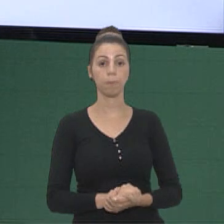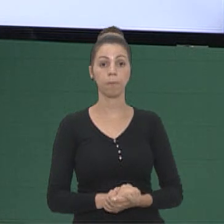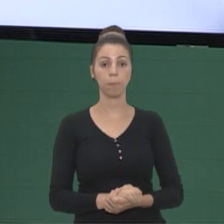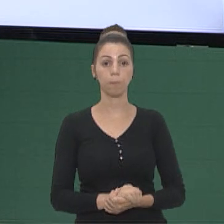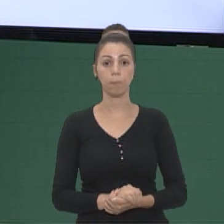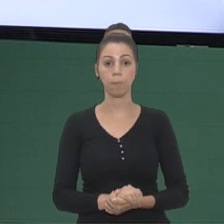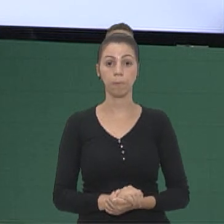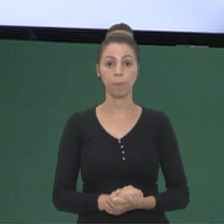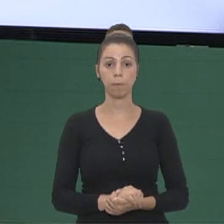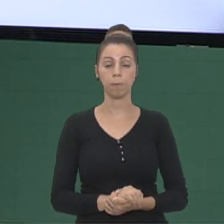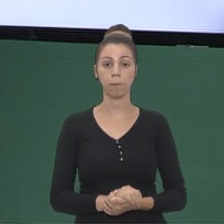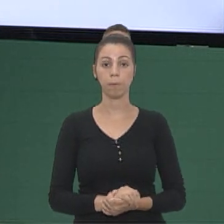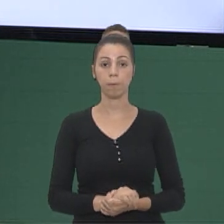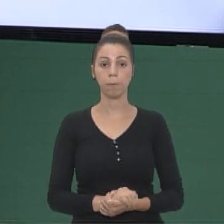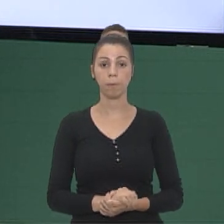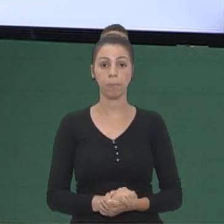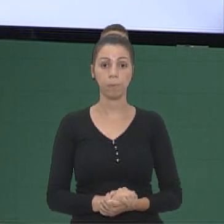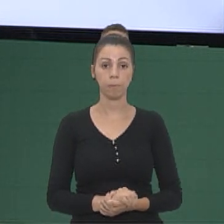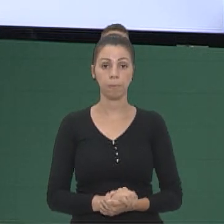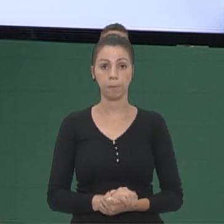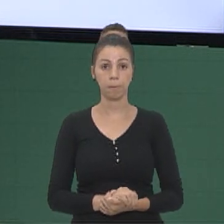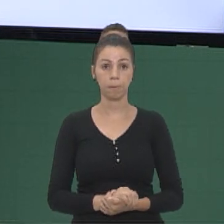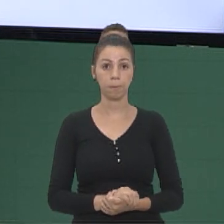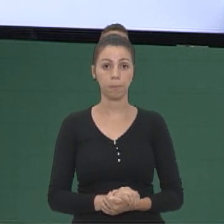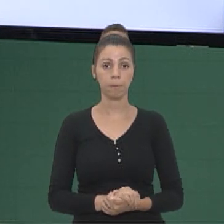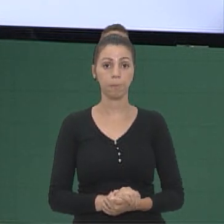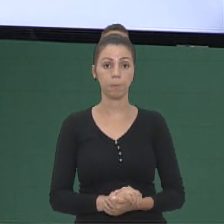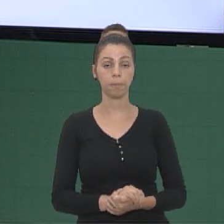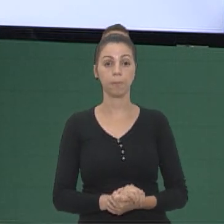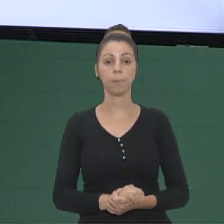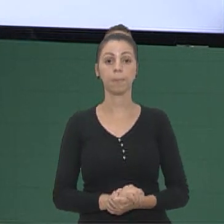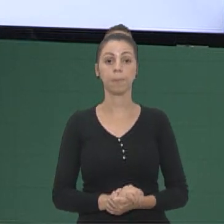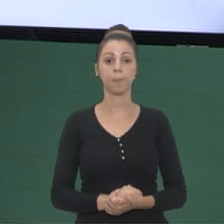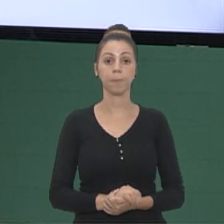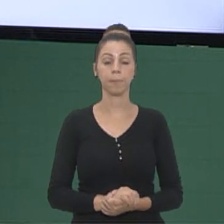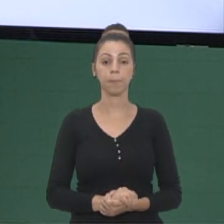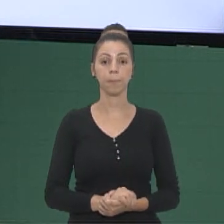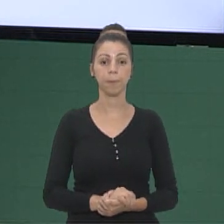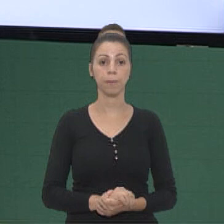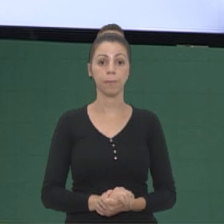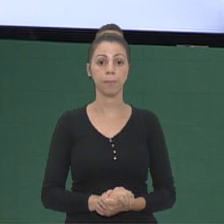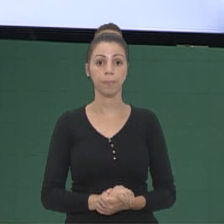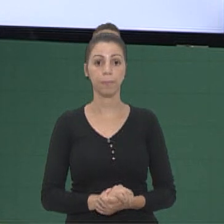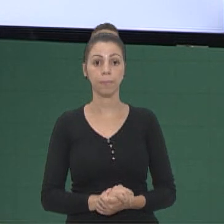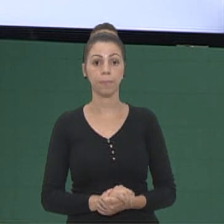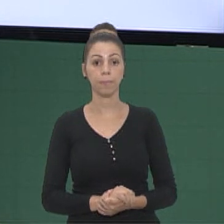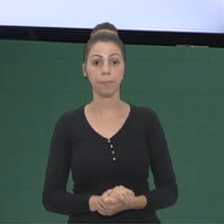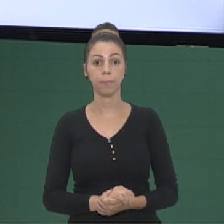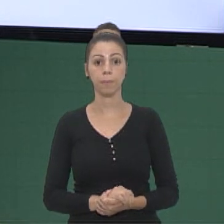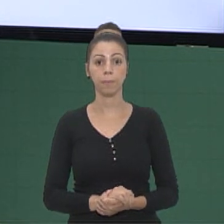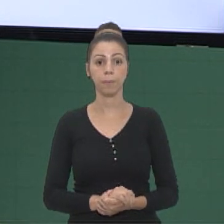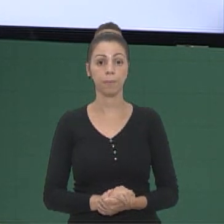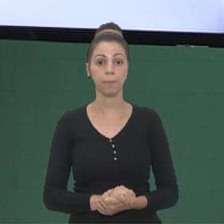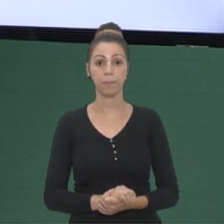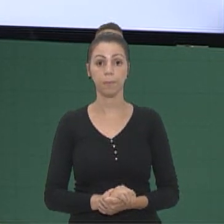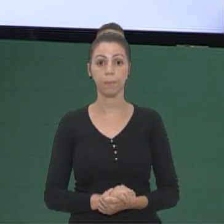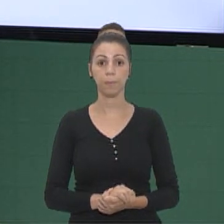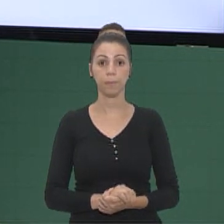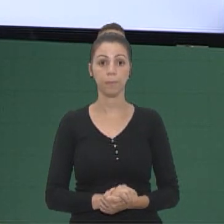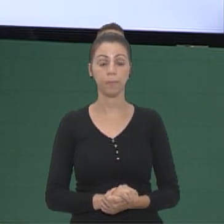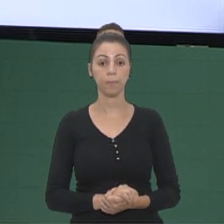Terceira pessoa, ele, ela e você, estudiará, lerá, vivirá,